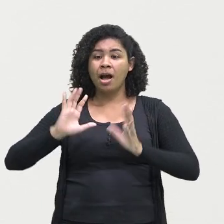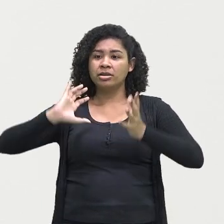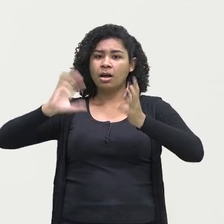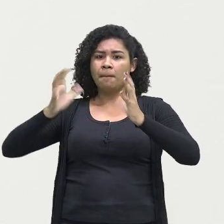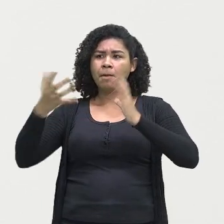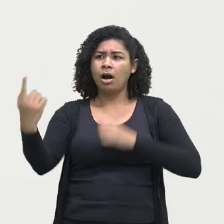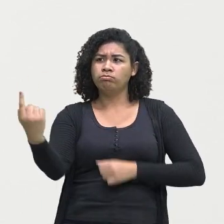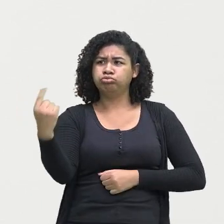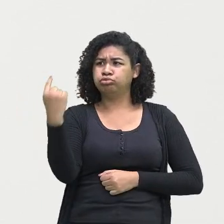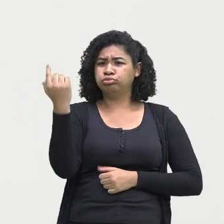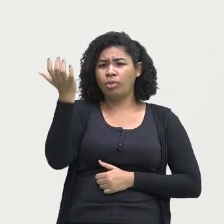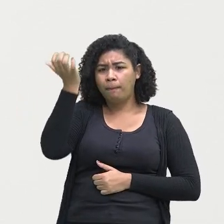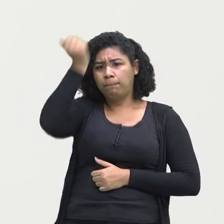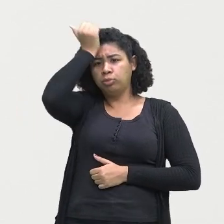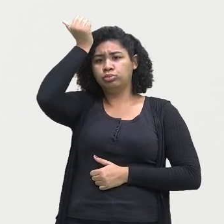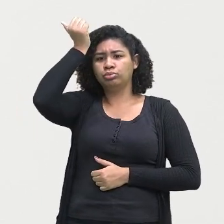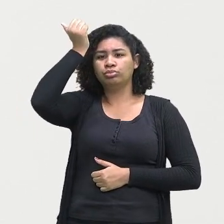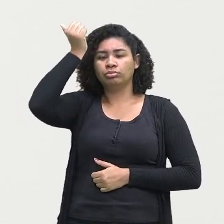desmaiou.